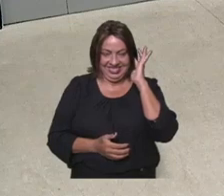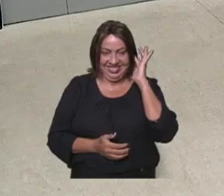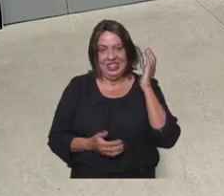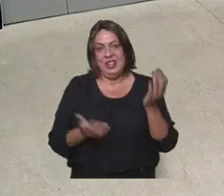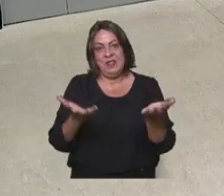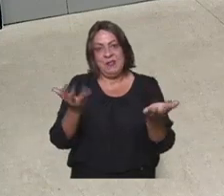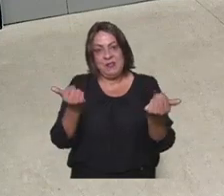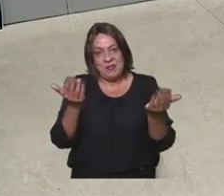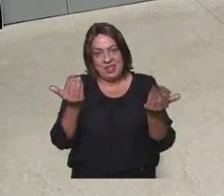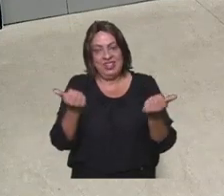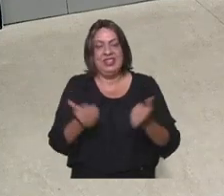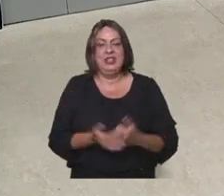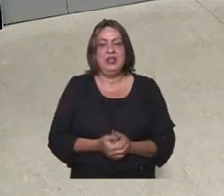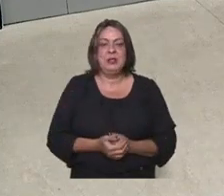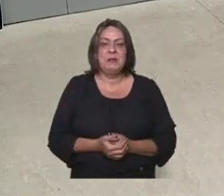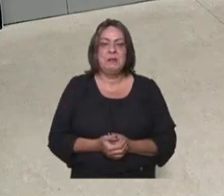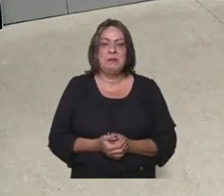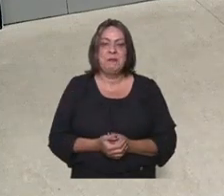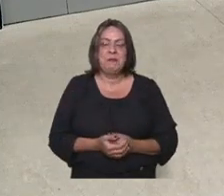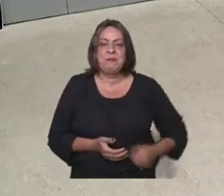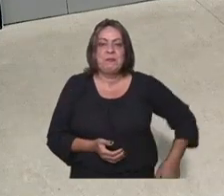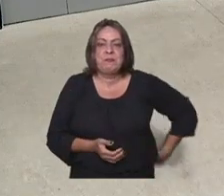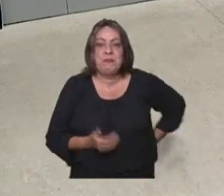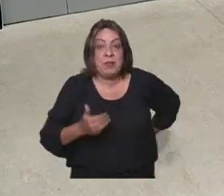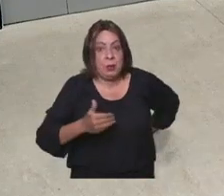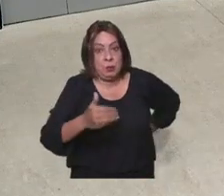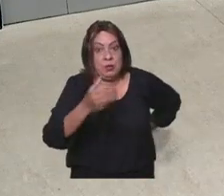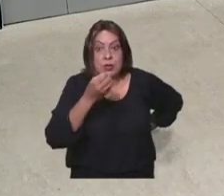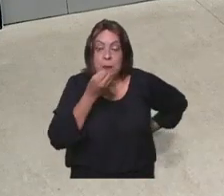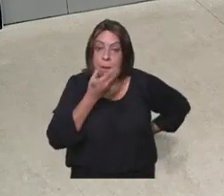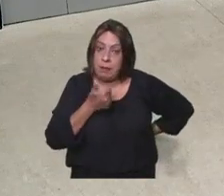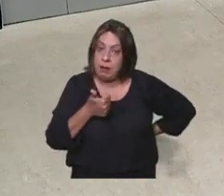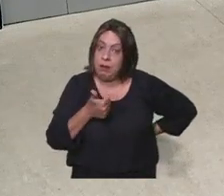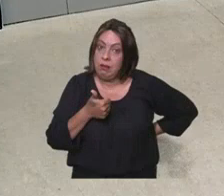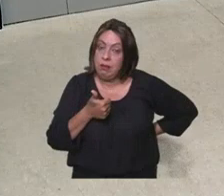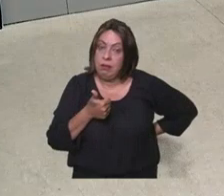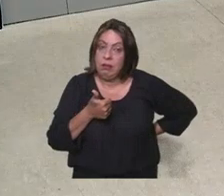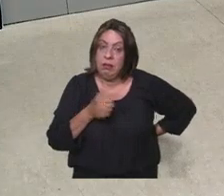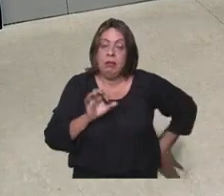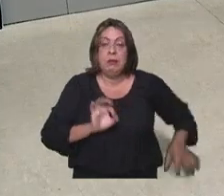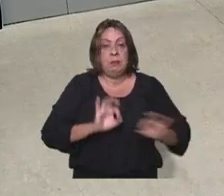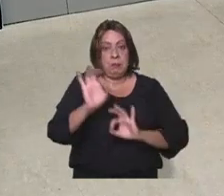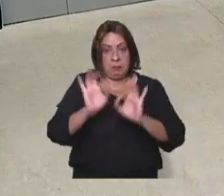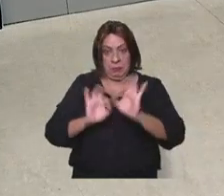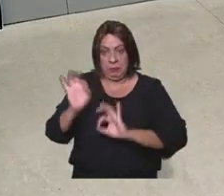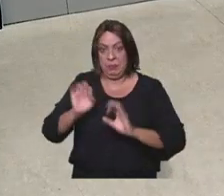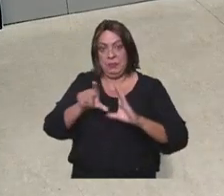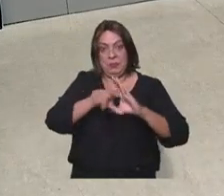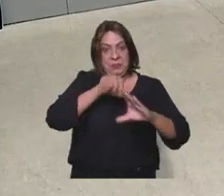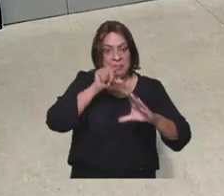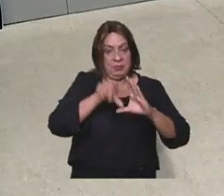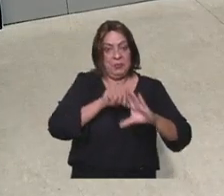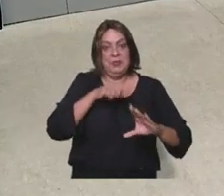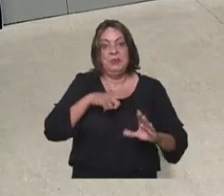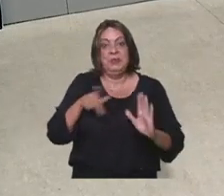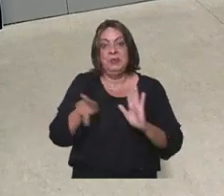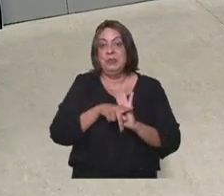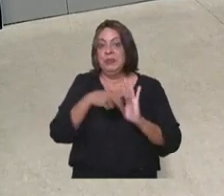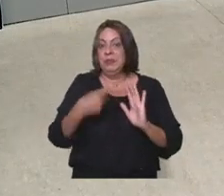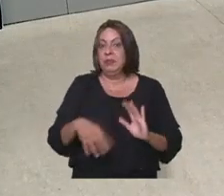cá. Olha só. Pra gente começar muito bem aqui, as meninas estão preparando a sorteadora. Tá valendo o